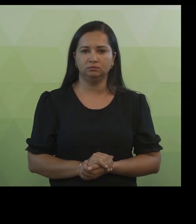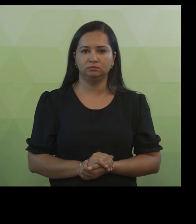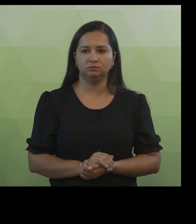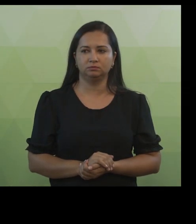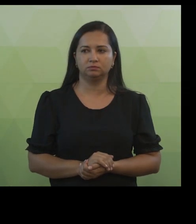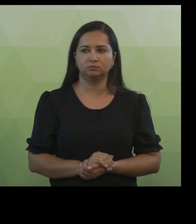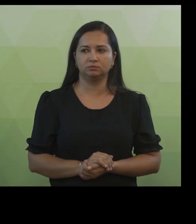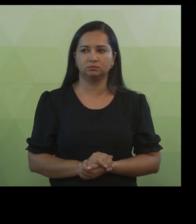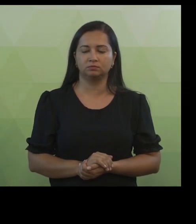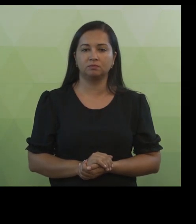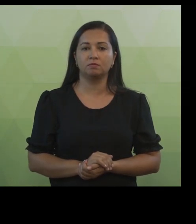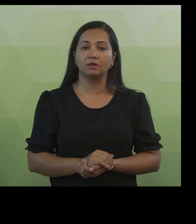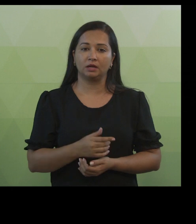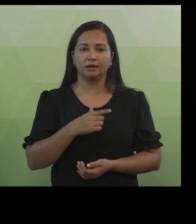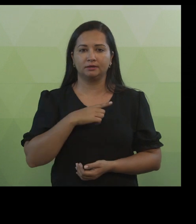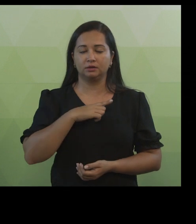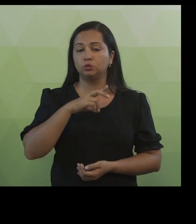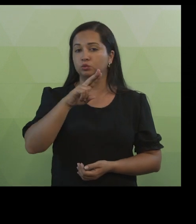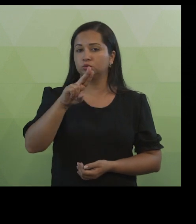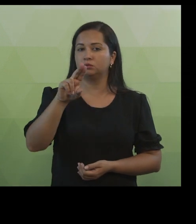A sobrecarga de métodos